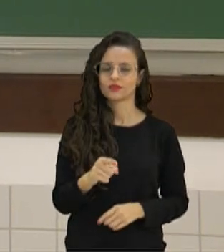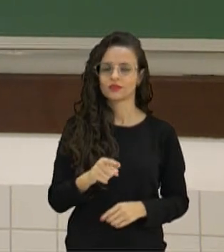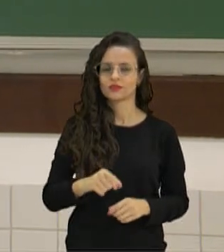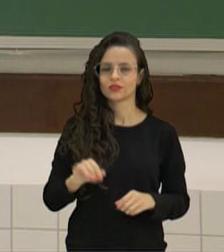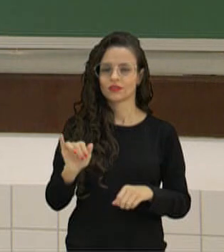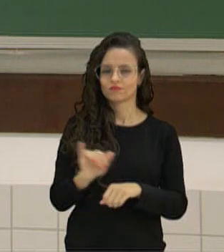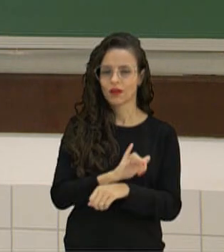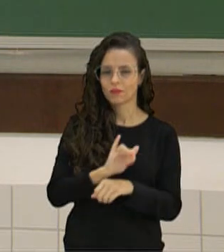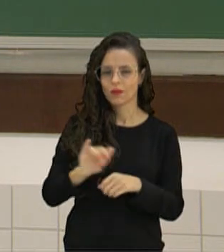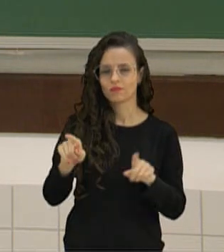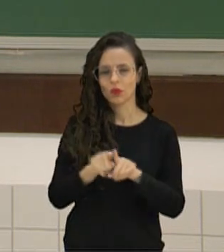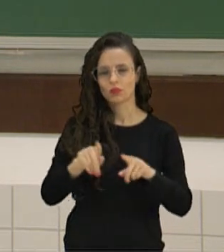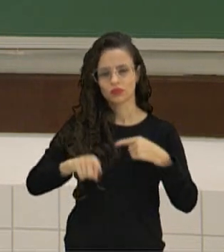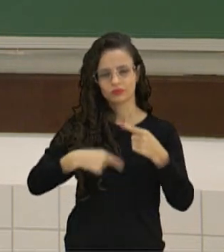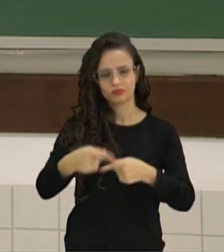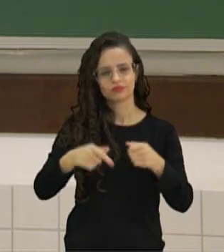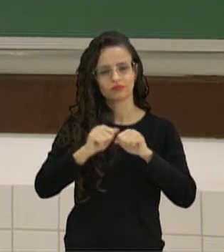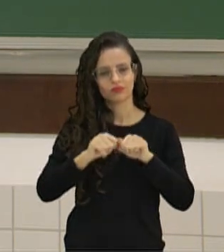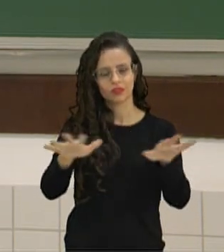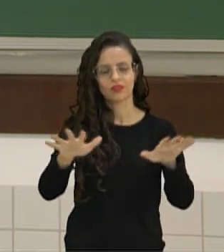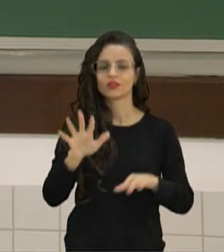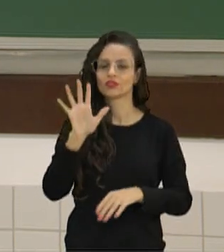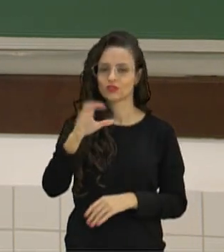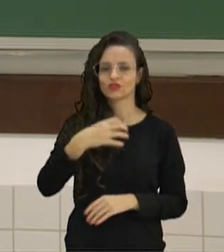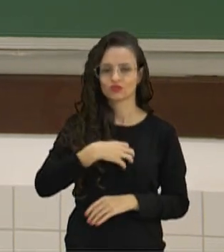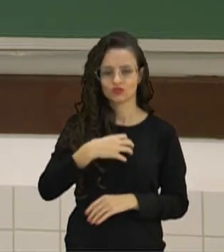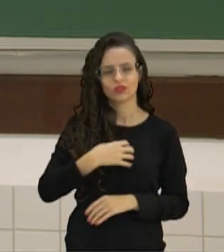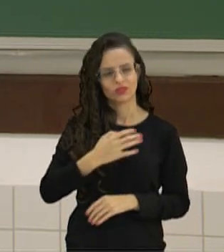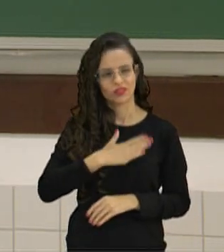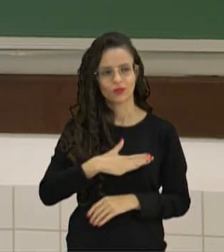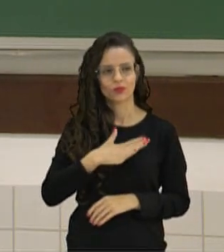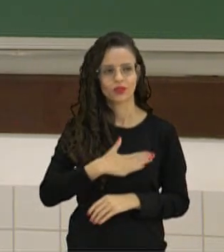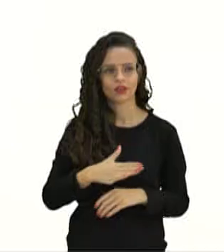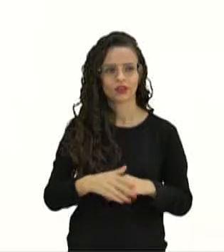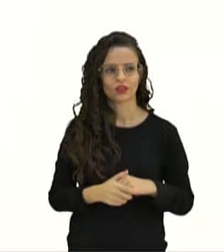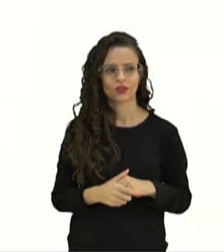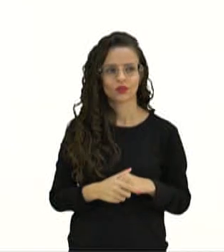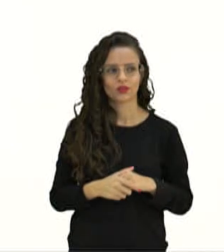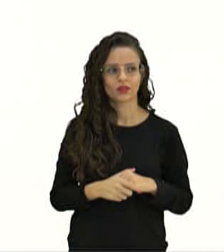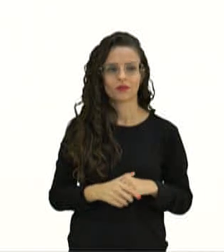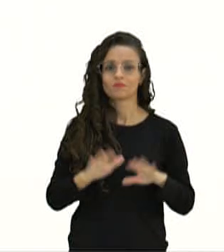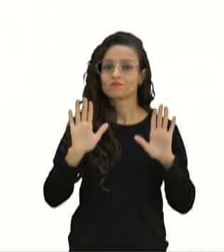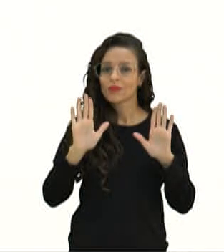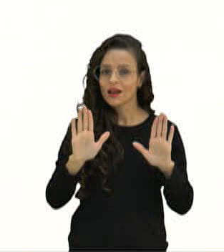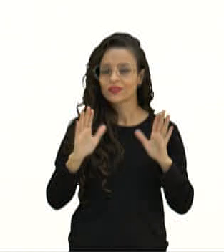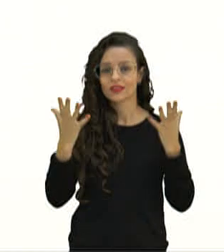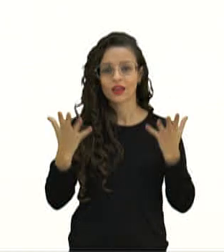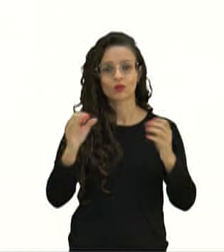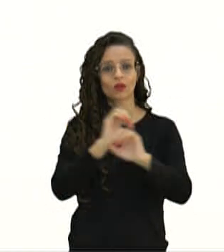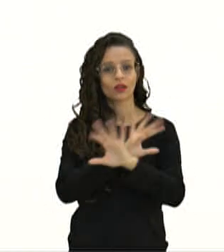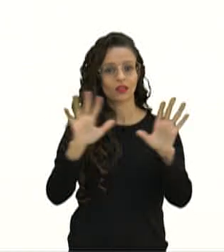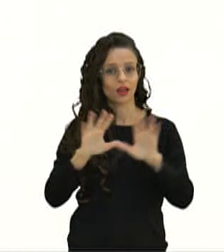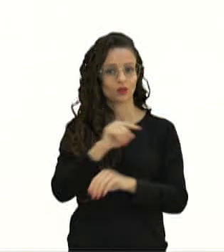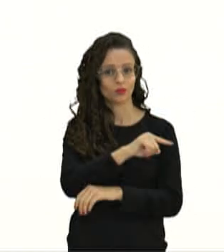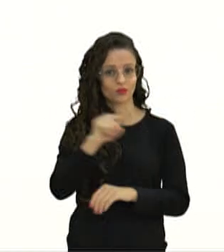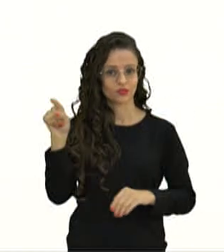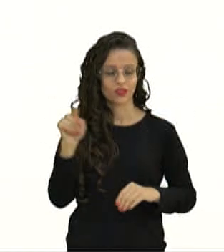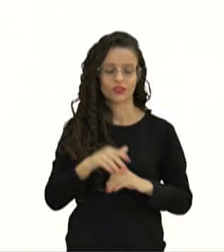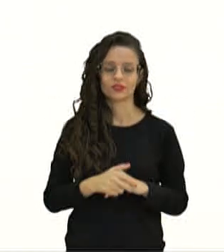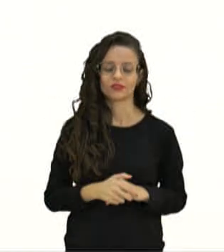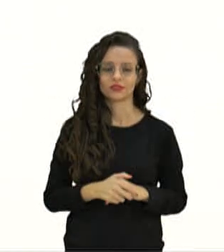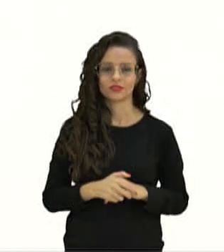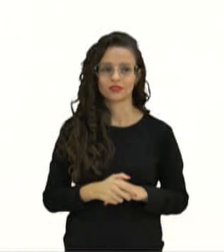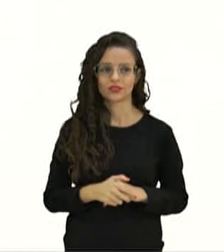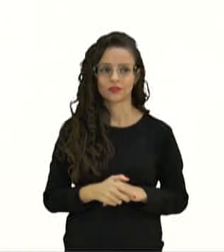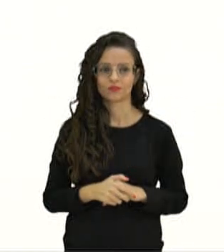mecanismos de herança, né, de uma forma também muito tranquila. Mas eu gostaria de deixar bem claro uma questão aqui, ó,